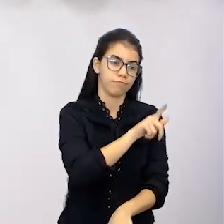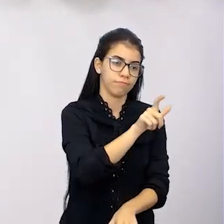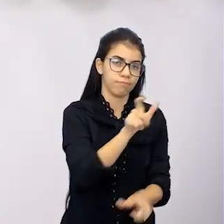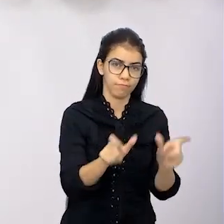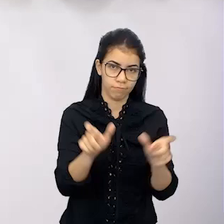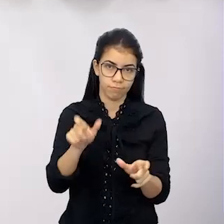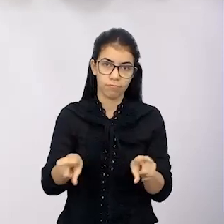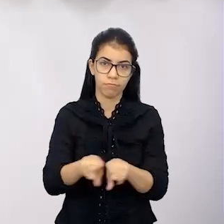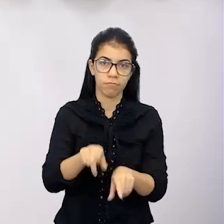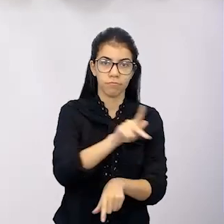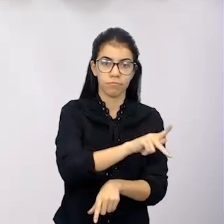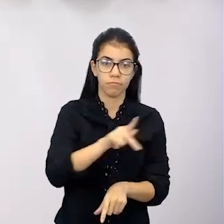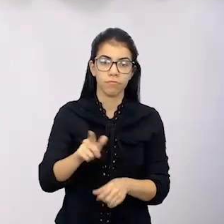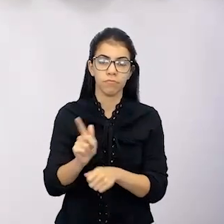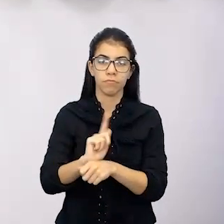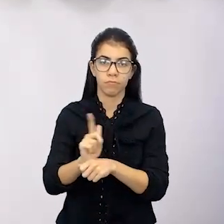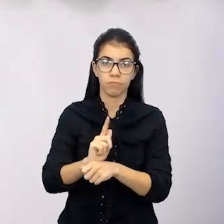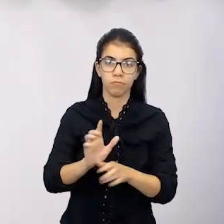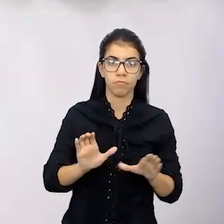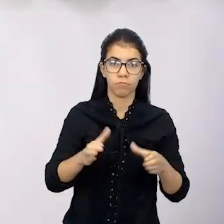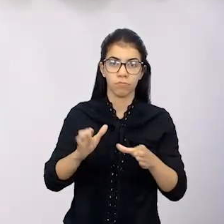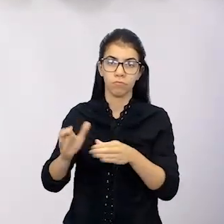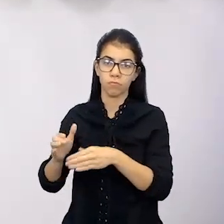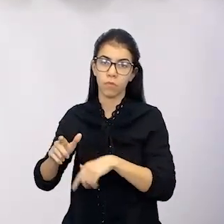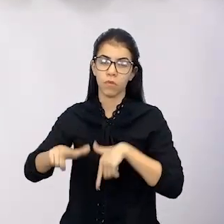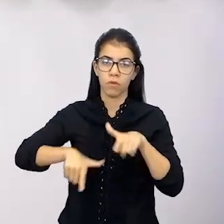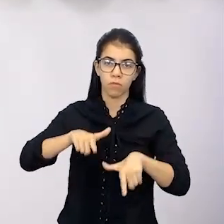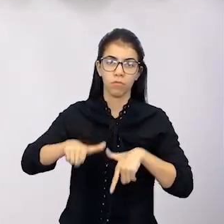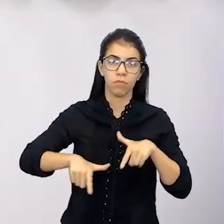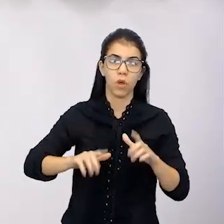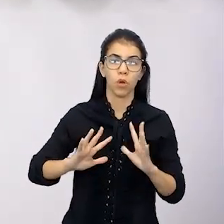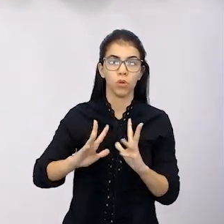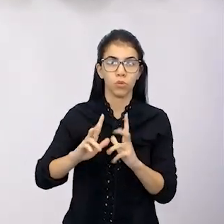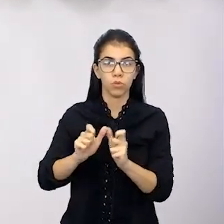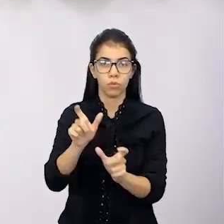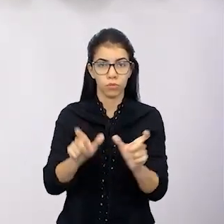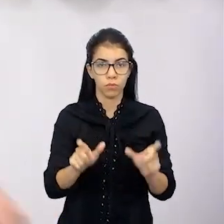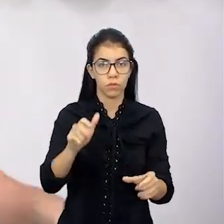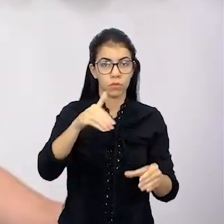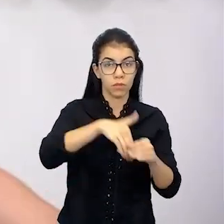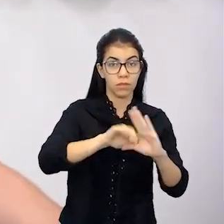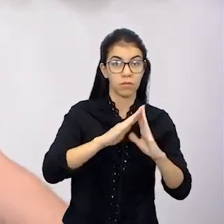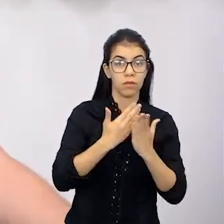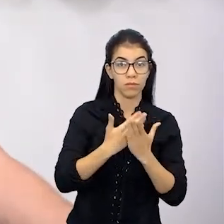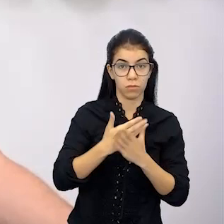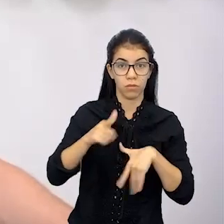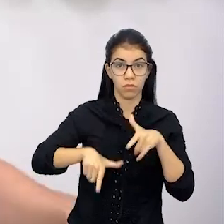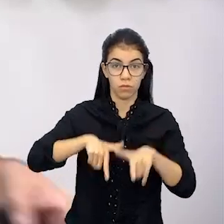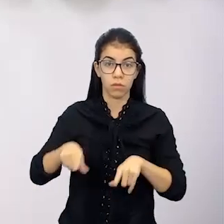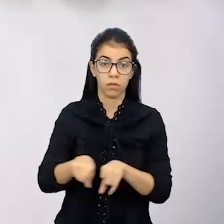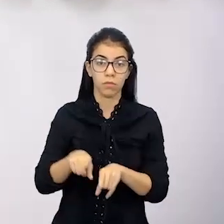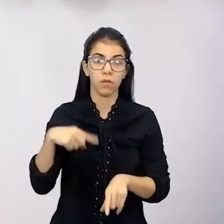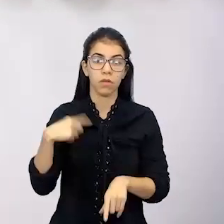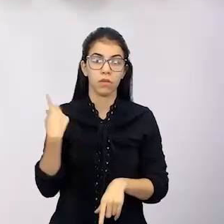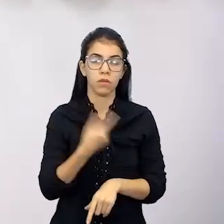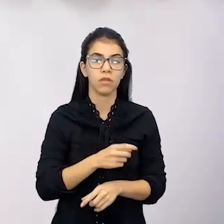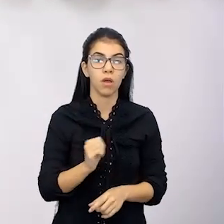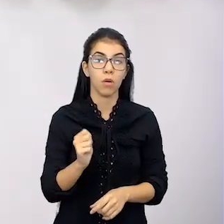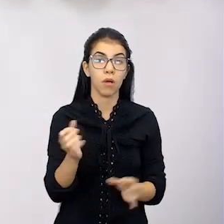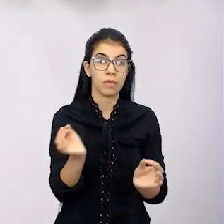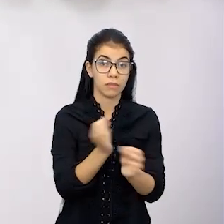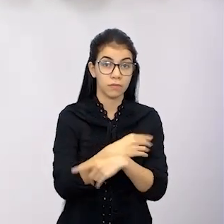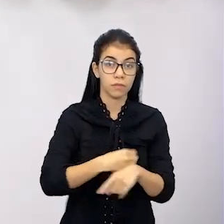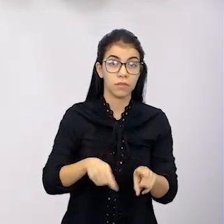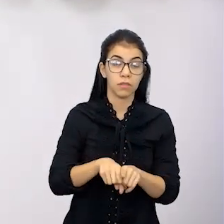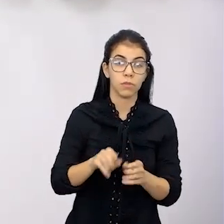professores, colegas, a equipe gestora, toda a equipe que trabalha na escola, toda a comunidade escolar em si, né? E nós vamos finalizar, porque já houve